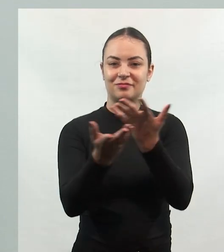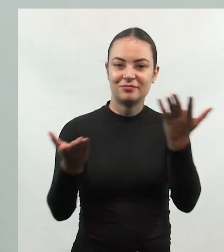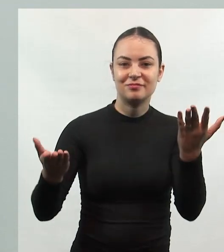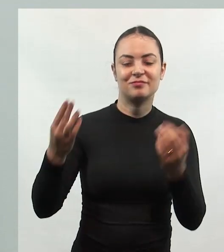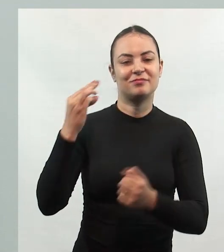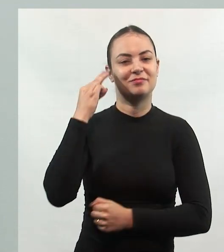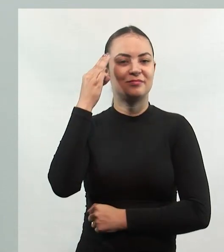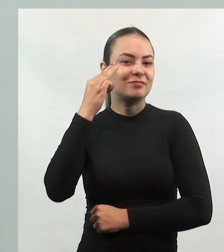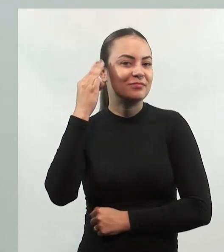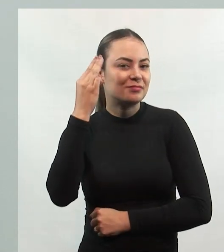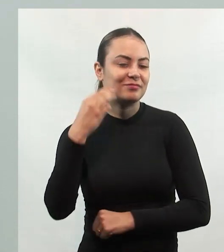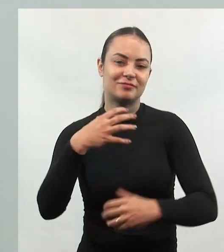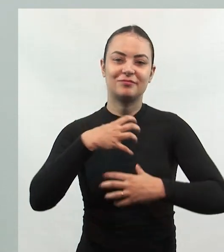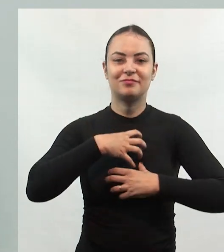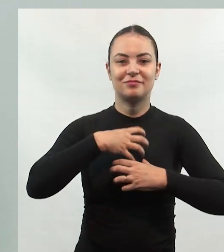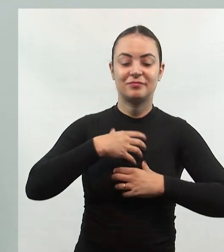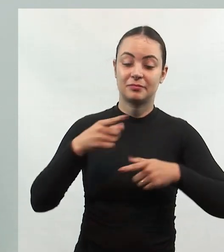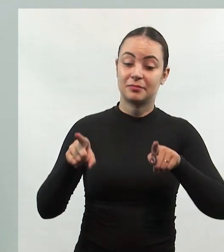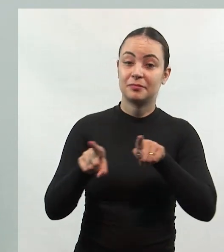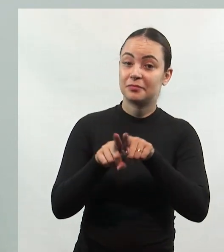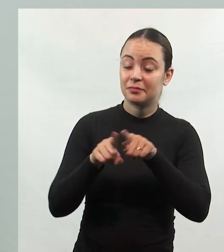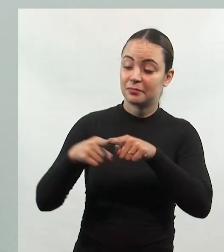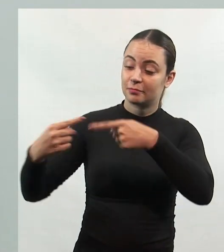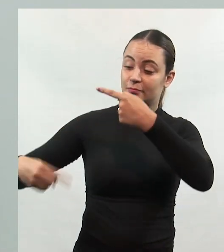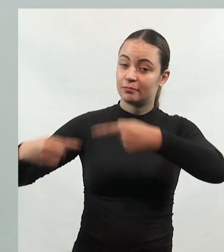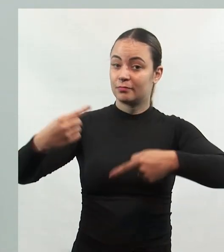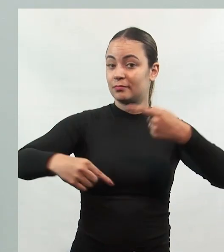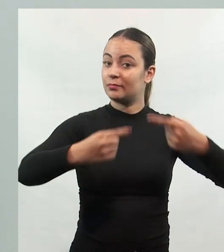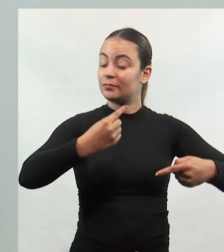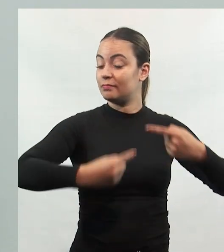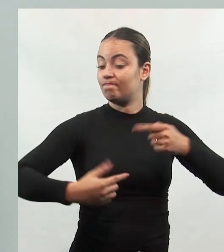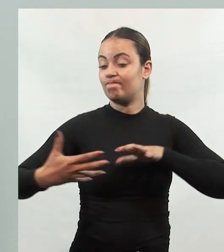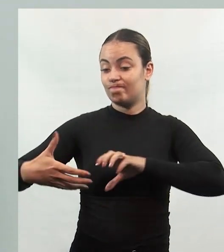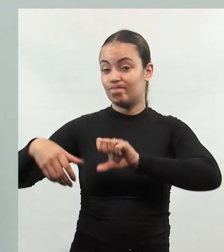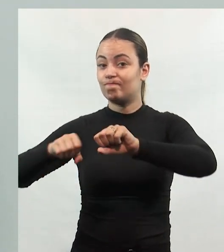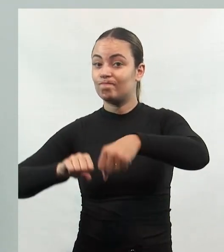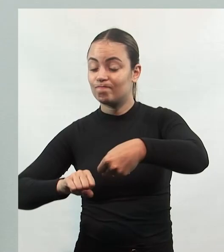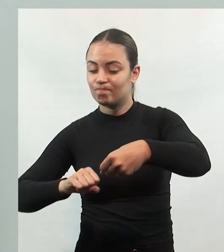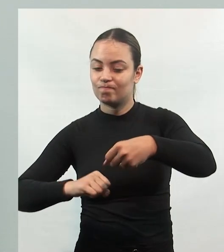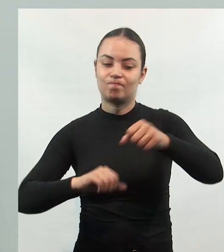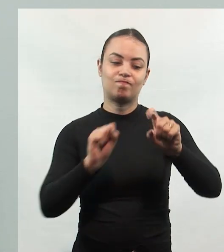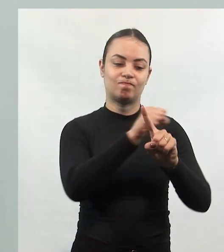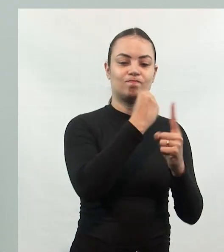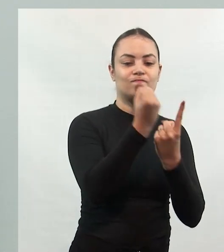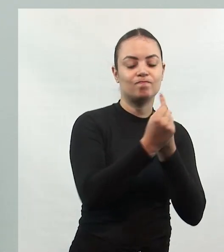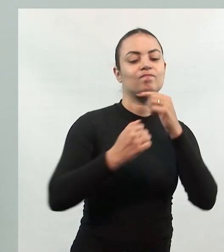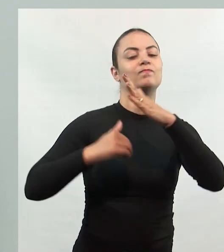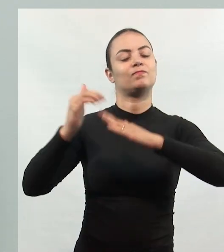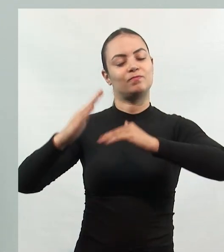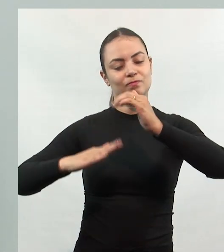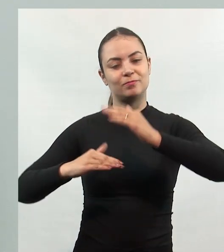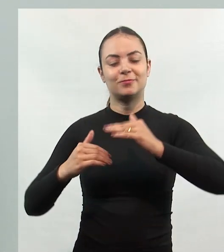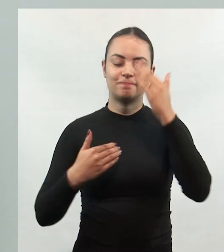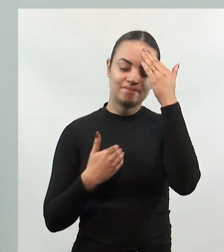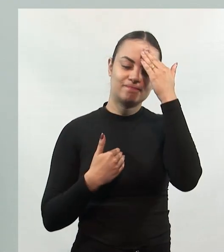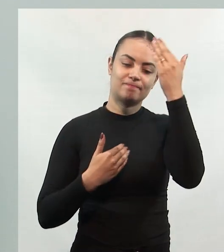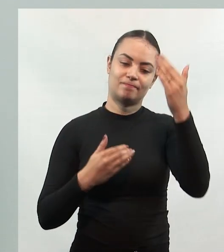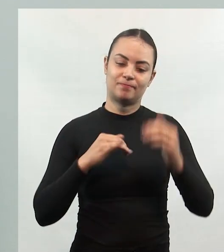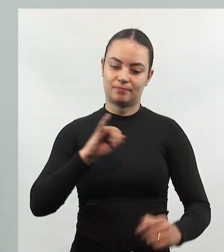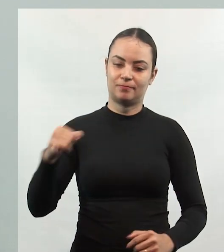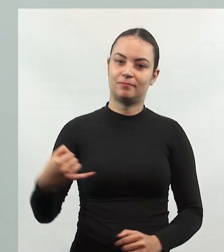memória afetiva, também discussões importantes de formação. Então, muito obrigada por ter me permitido participar desse momento